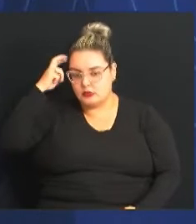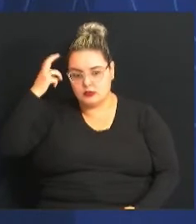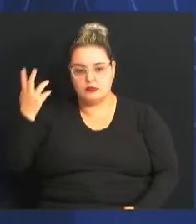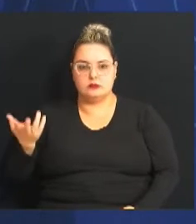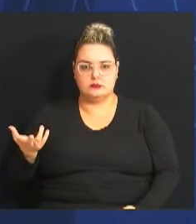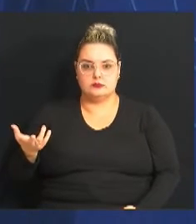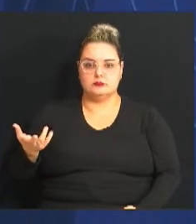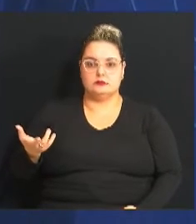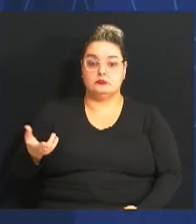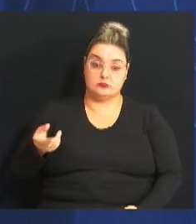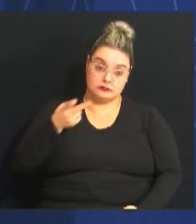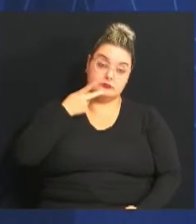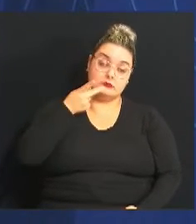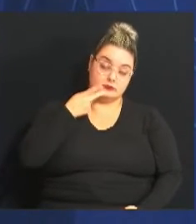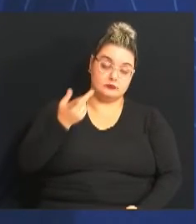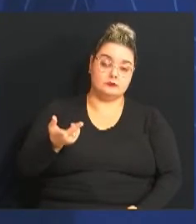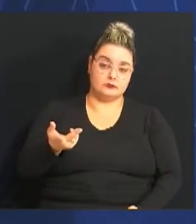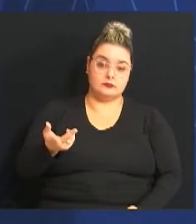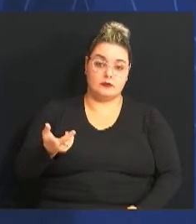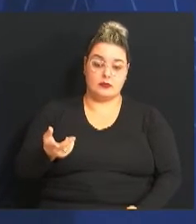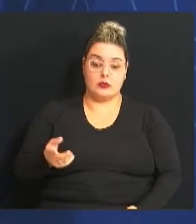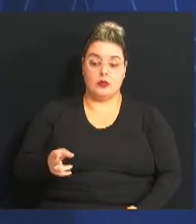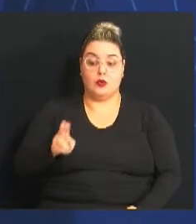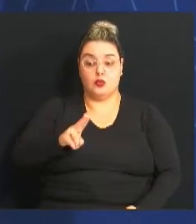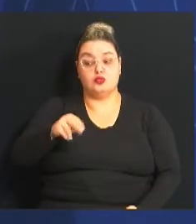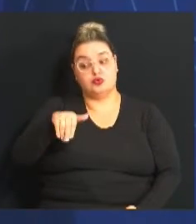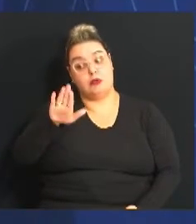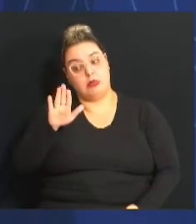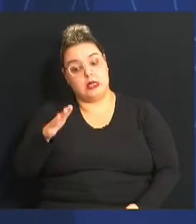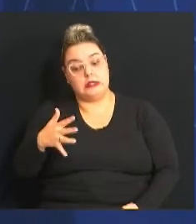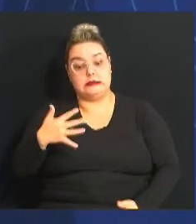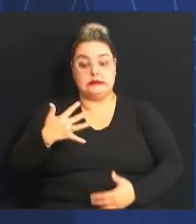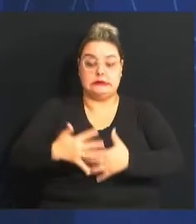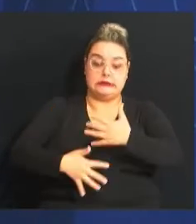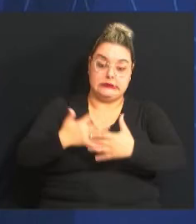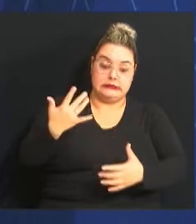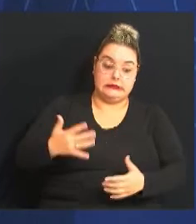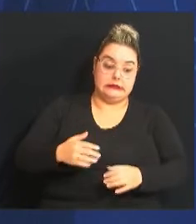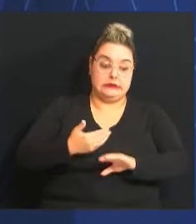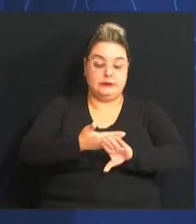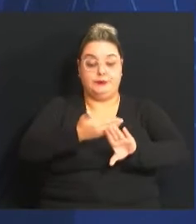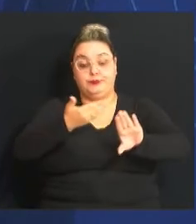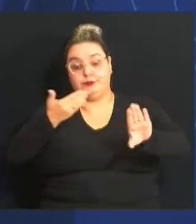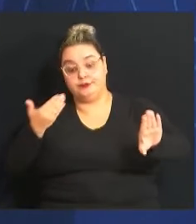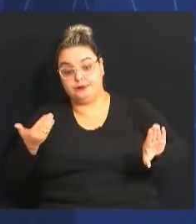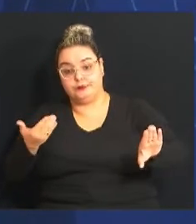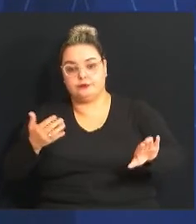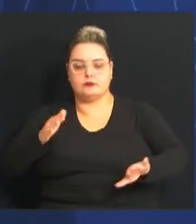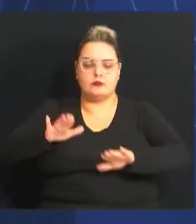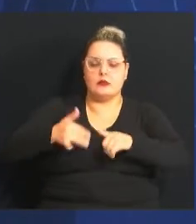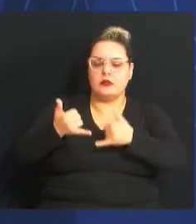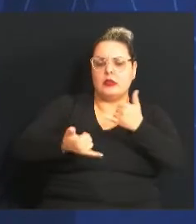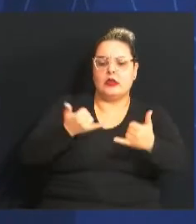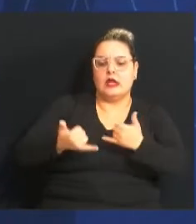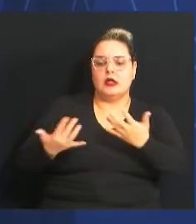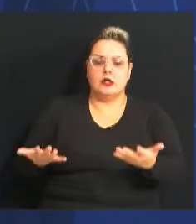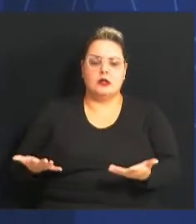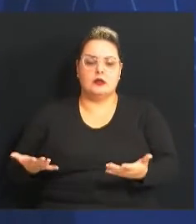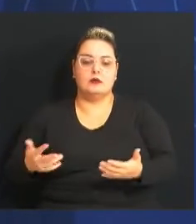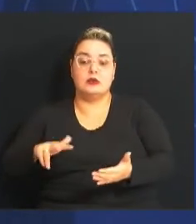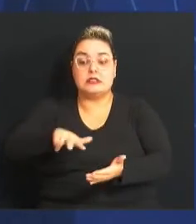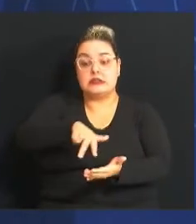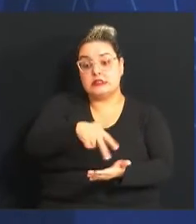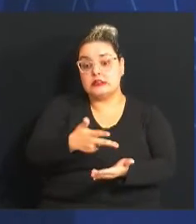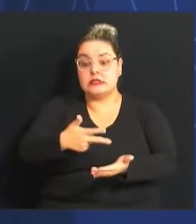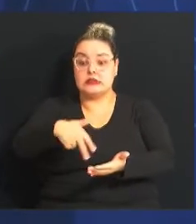está falando o excesso acaba atrapalhando, acaba afastando. Então, ao invés de você fazer uma brincadeira, de você fazer uma dança,